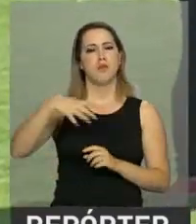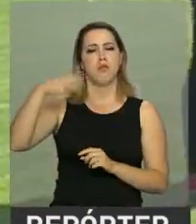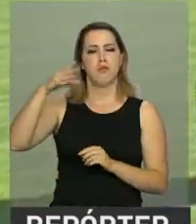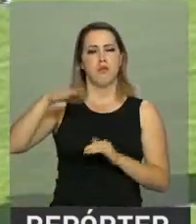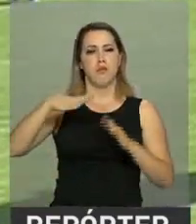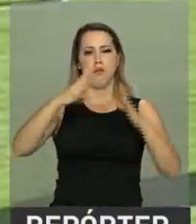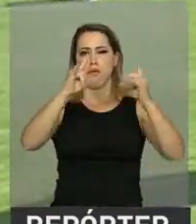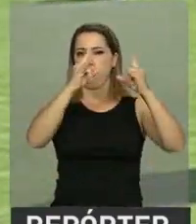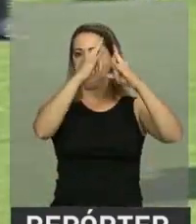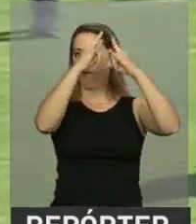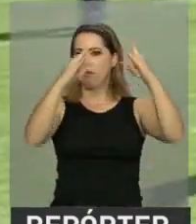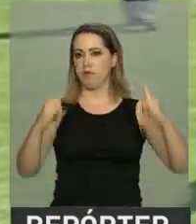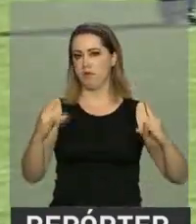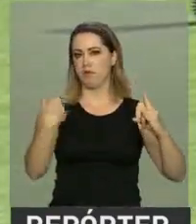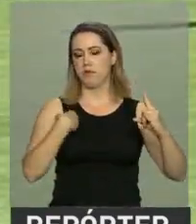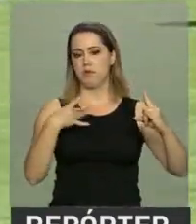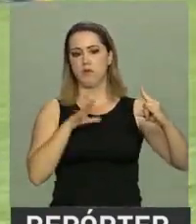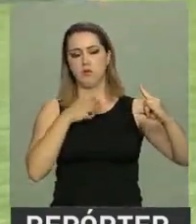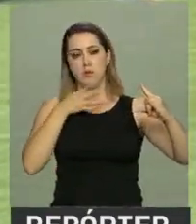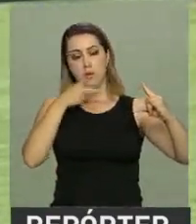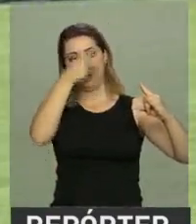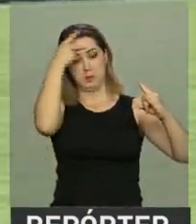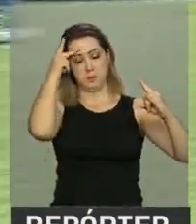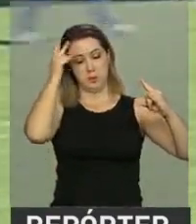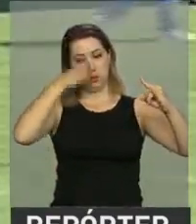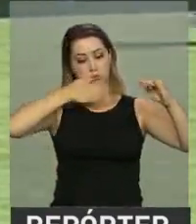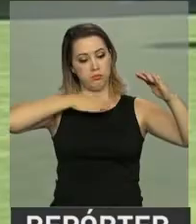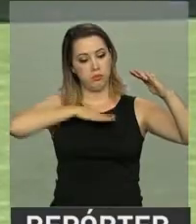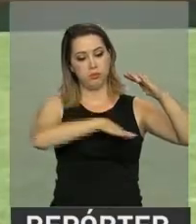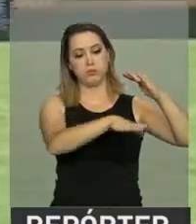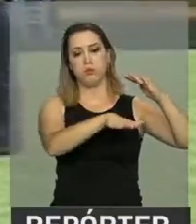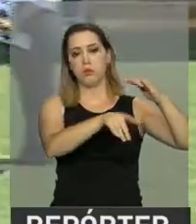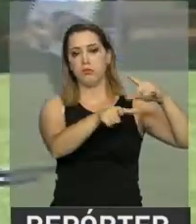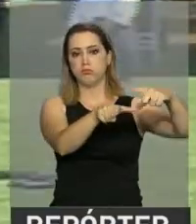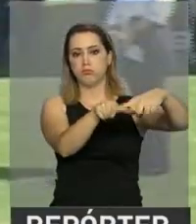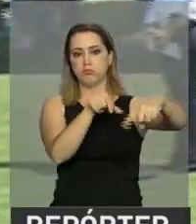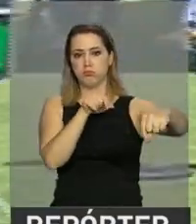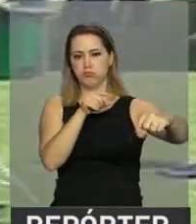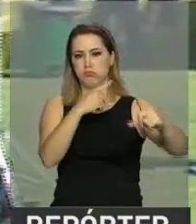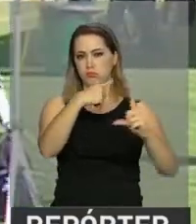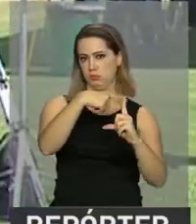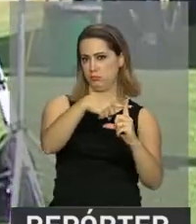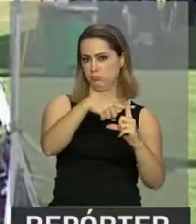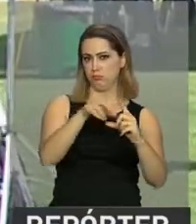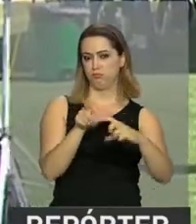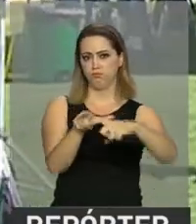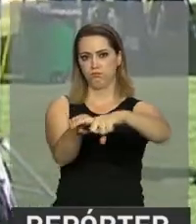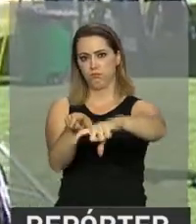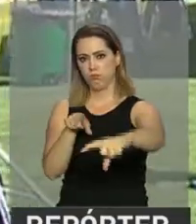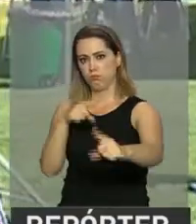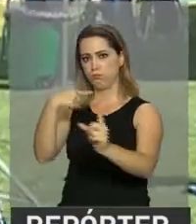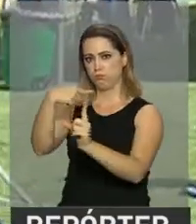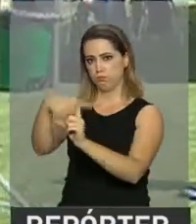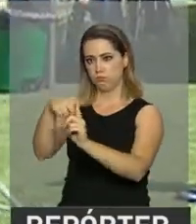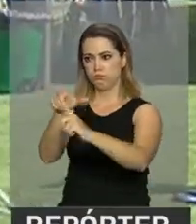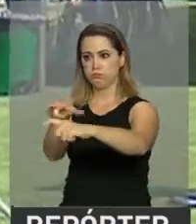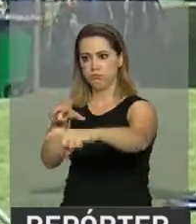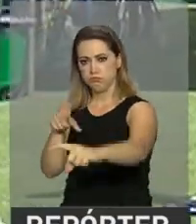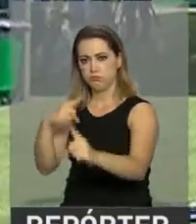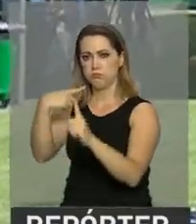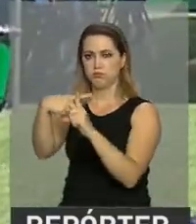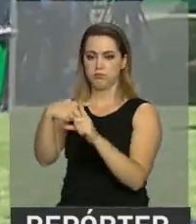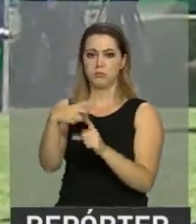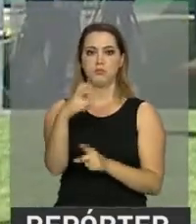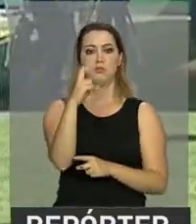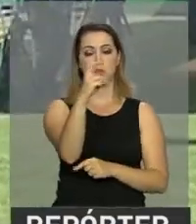onde... embaixo ficarão os caixões das vítimas. As informações preliminares dão conta de que são 51 corpos